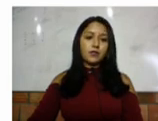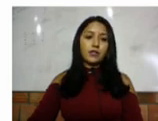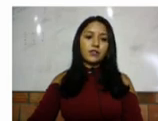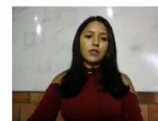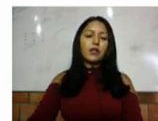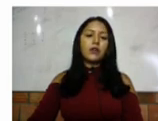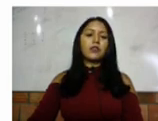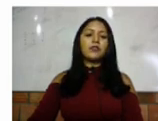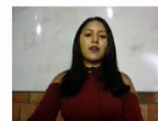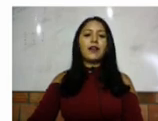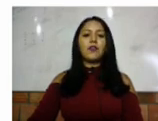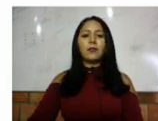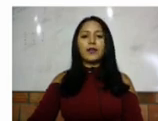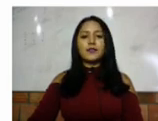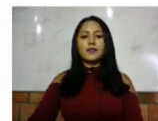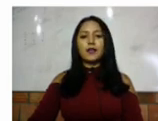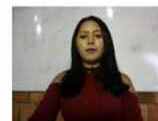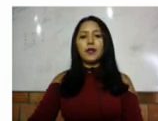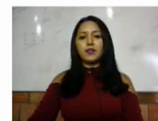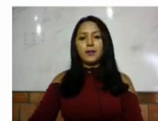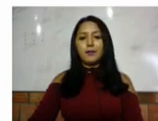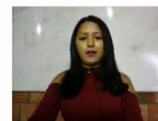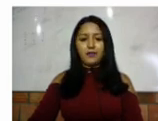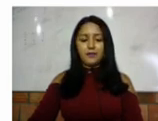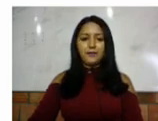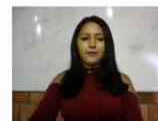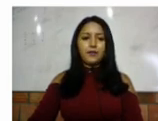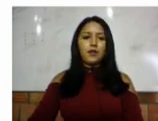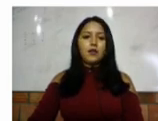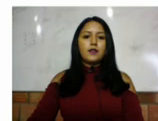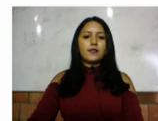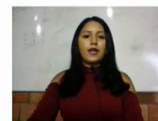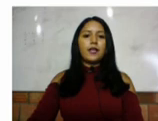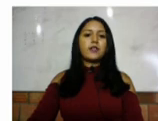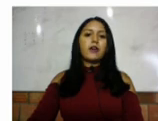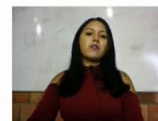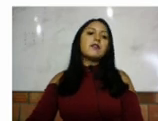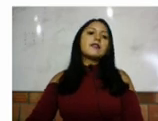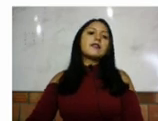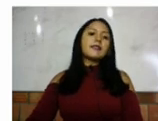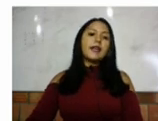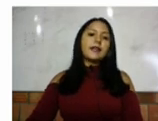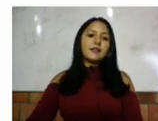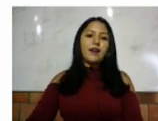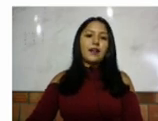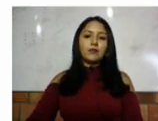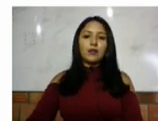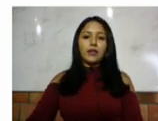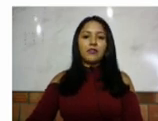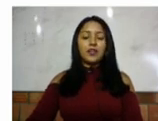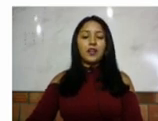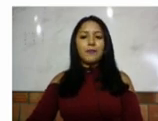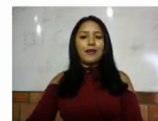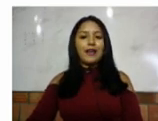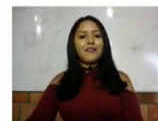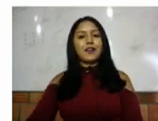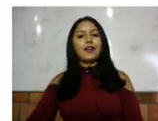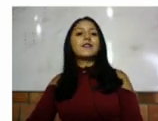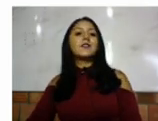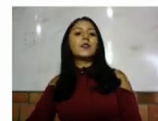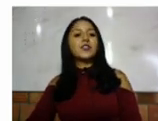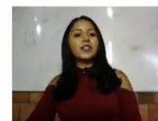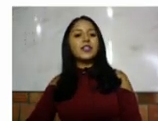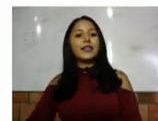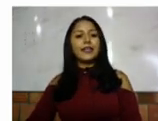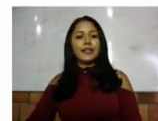também podem ser consoante quando vale comer se ele medida na palavra certa então se esse vai no no final da